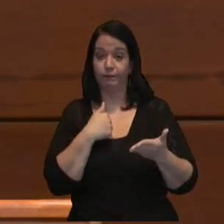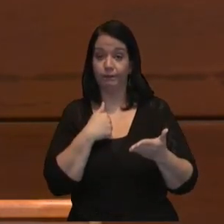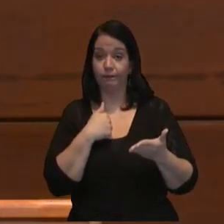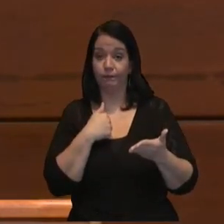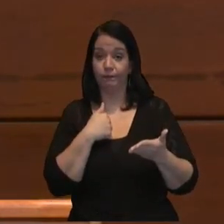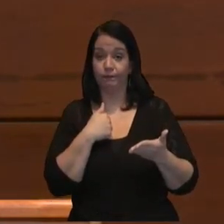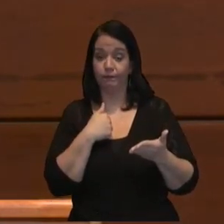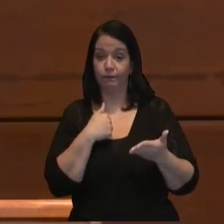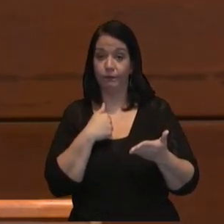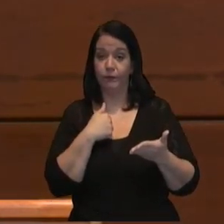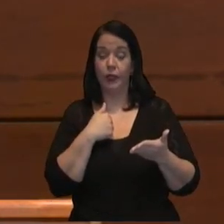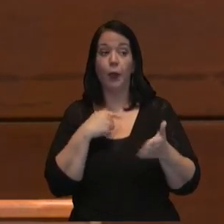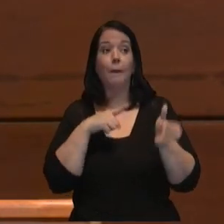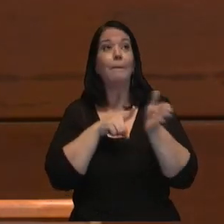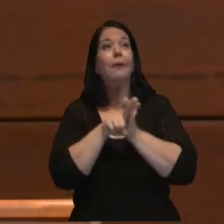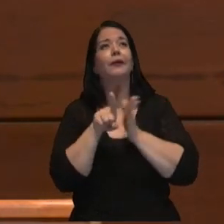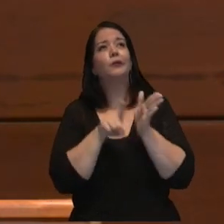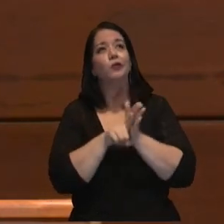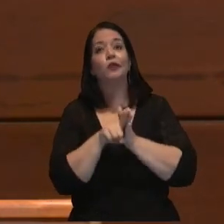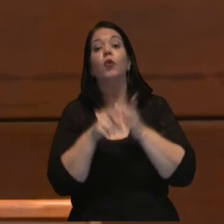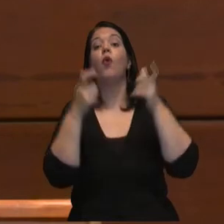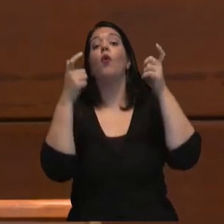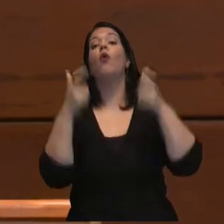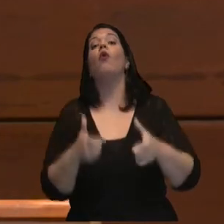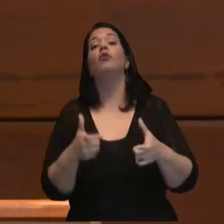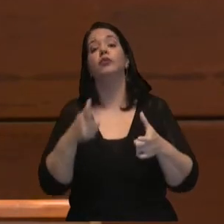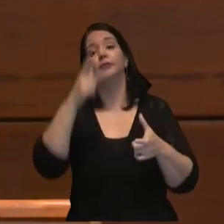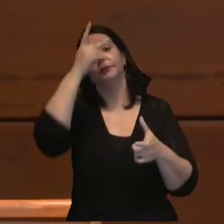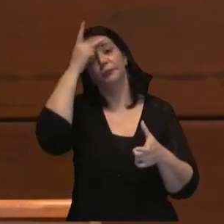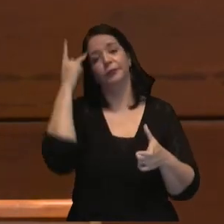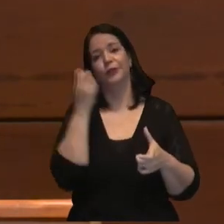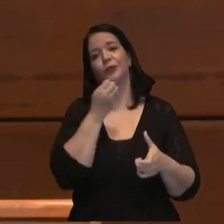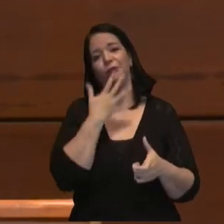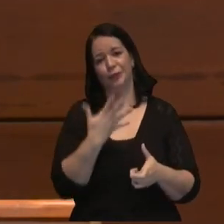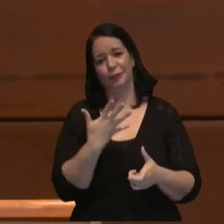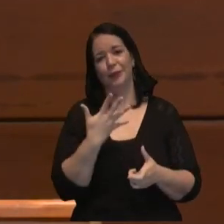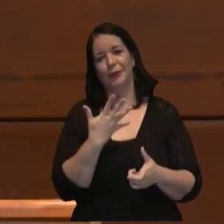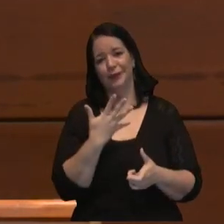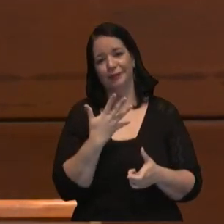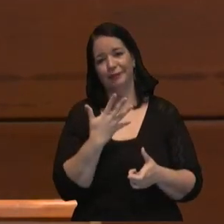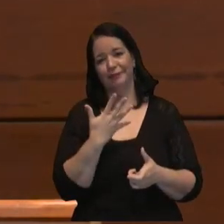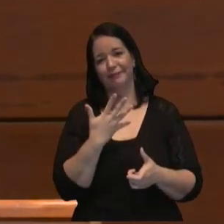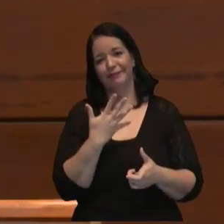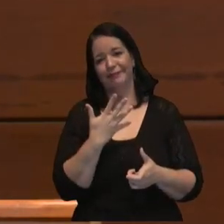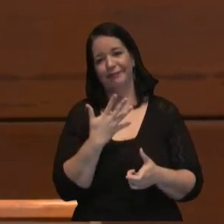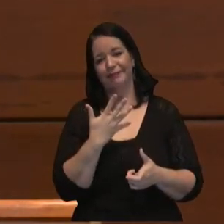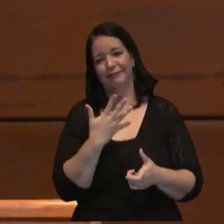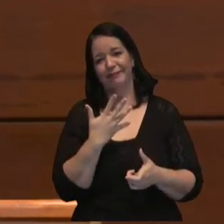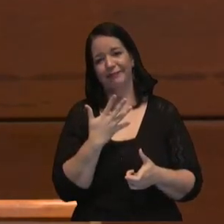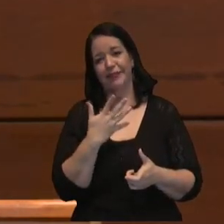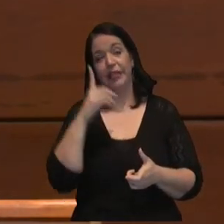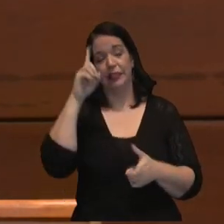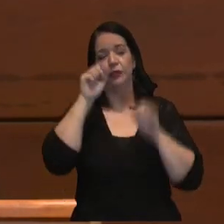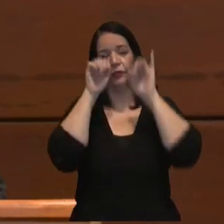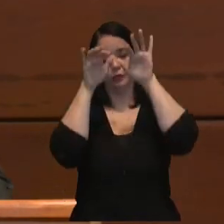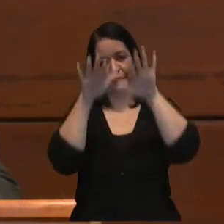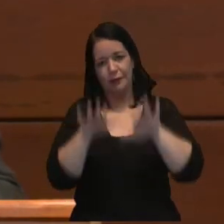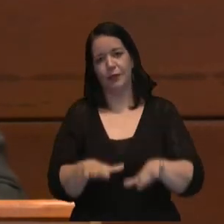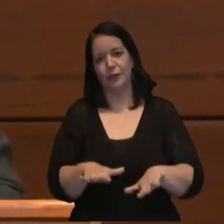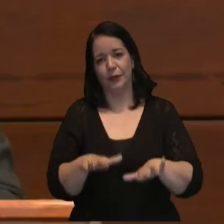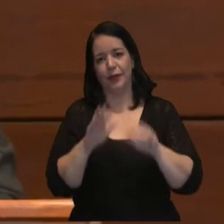Onde estão os homens do bem? Que Ele nos